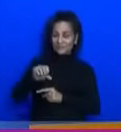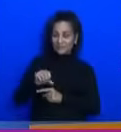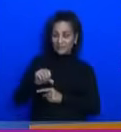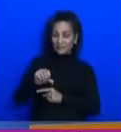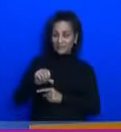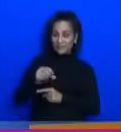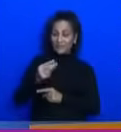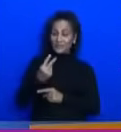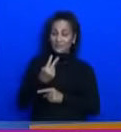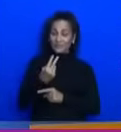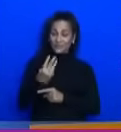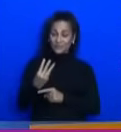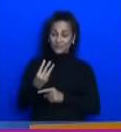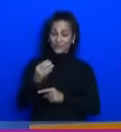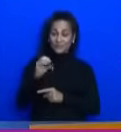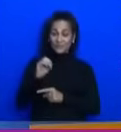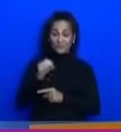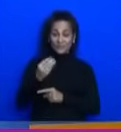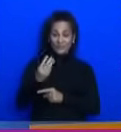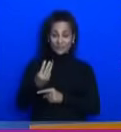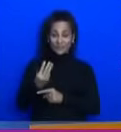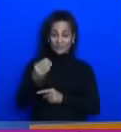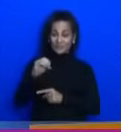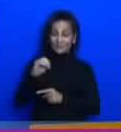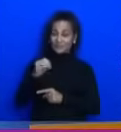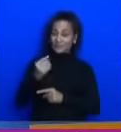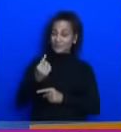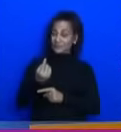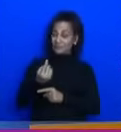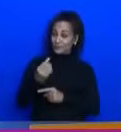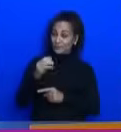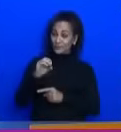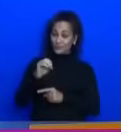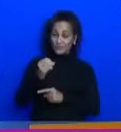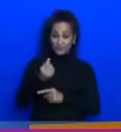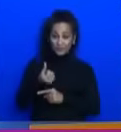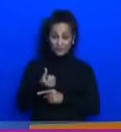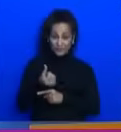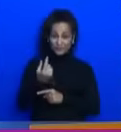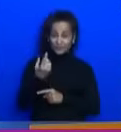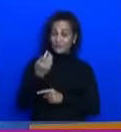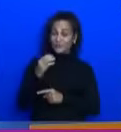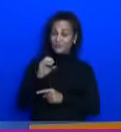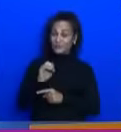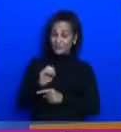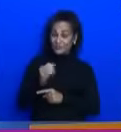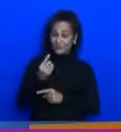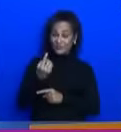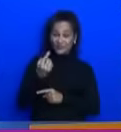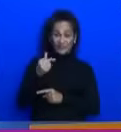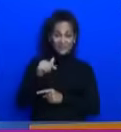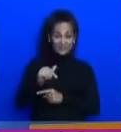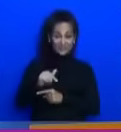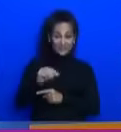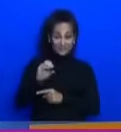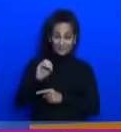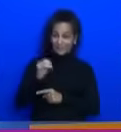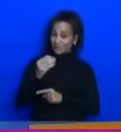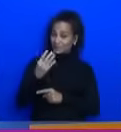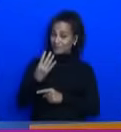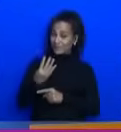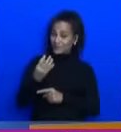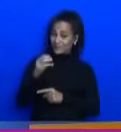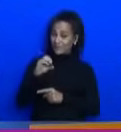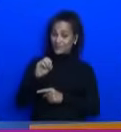16, 09, 23, 03, 01, 06, 10,